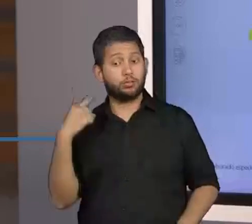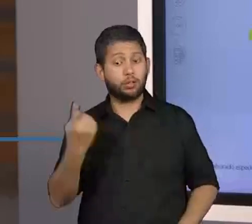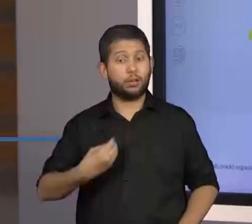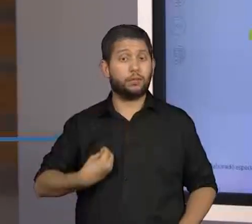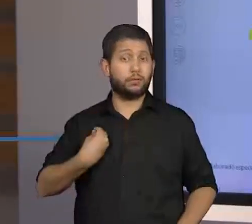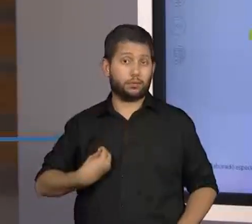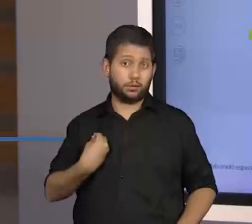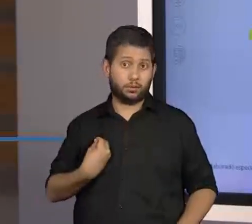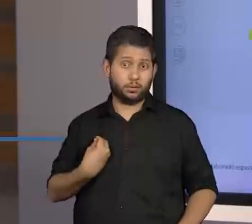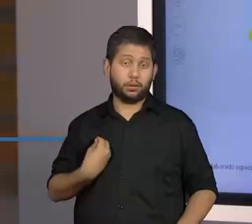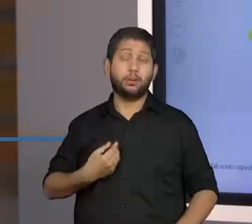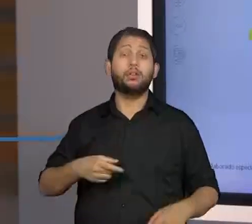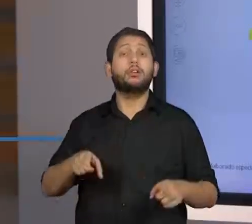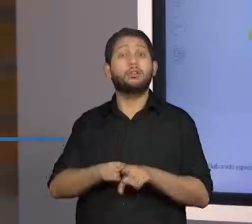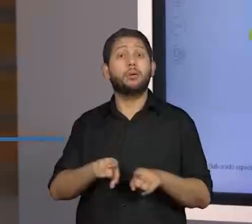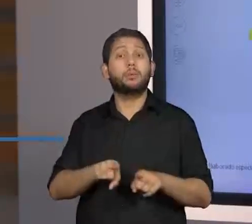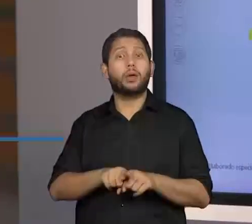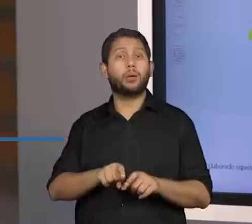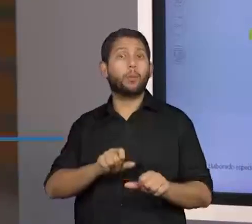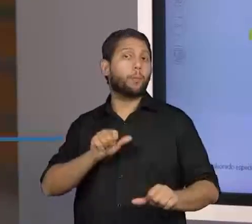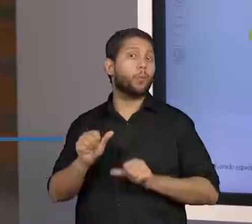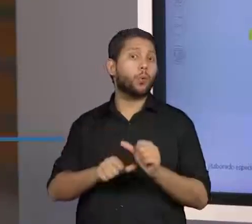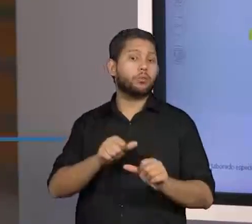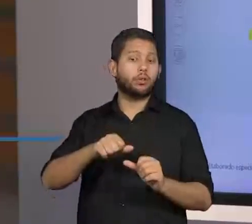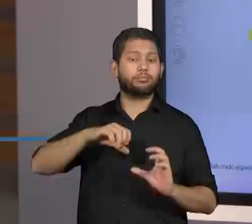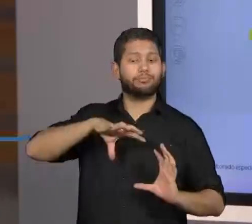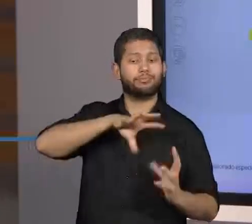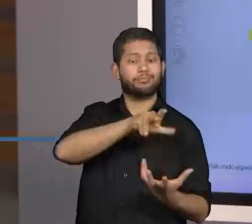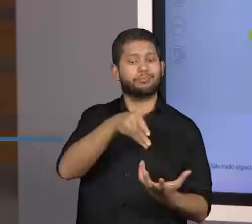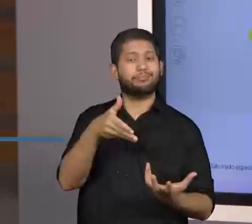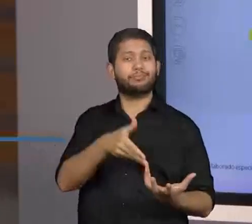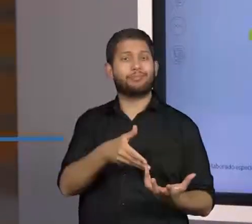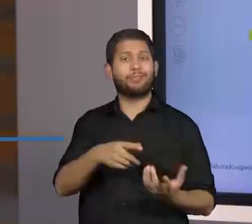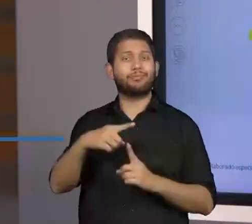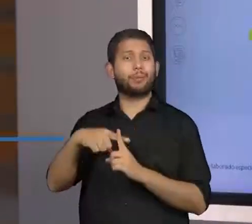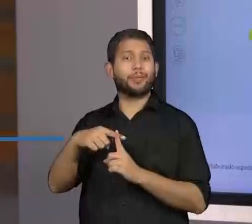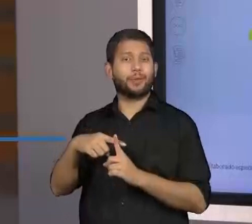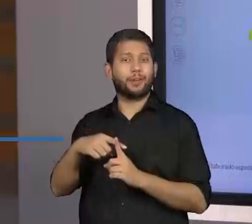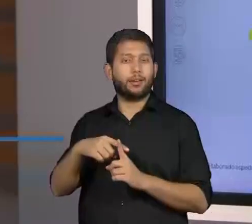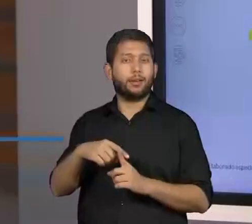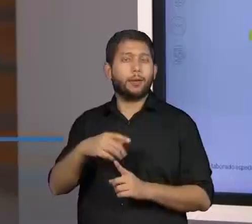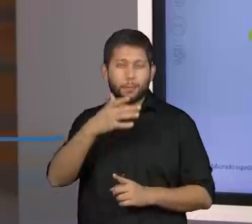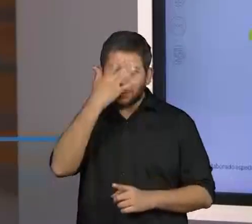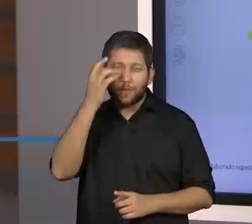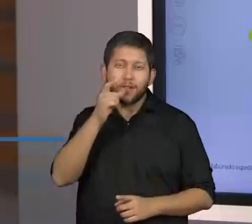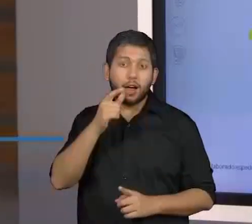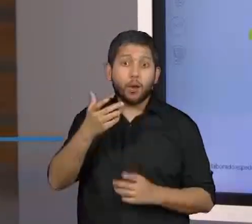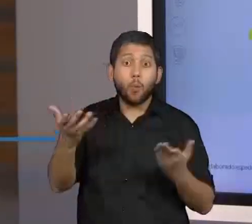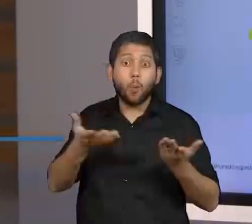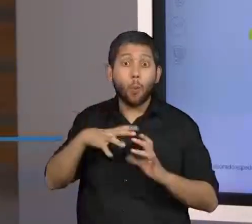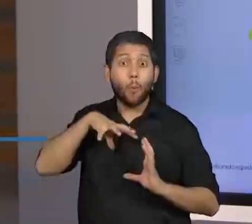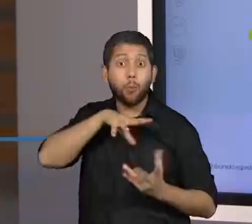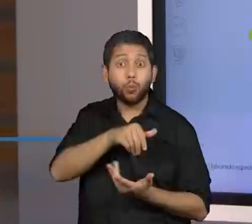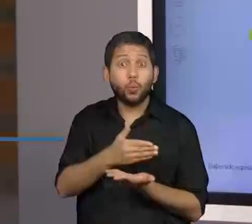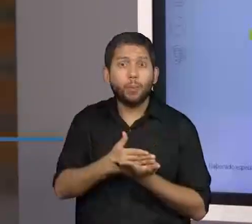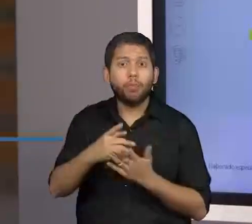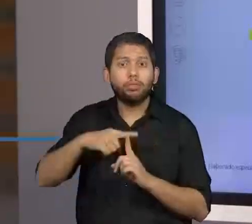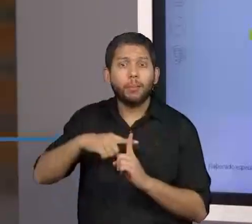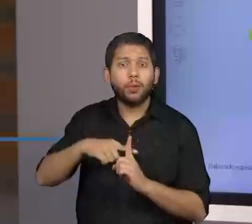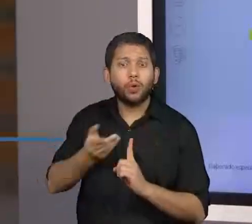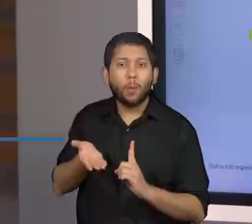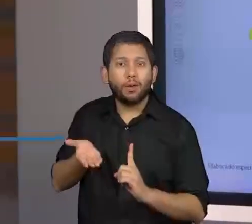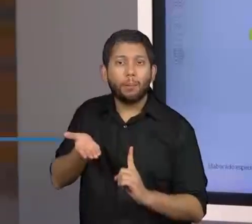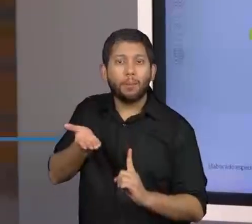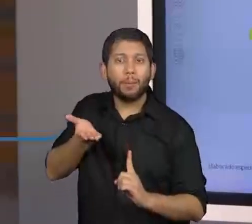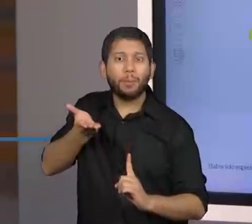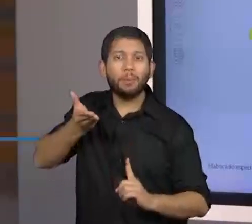humano e quanto que ele modifica a Terra. Então, por isso que é tão importante esse assunto, falar sobre o aquecimento global,